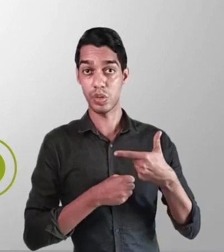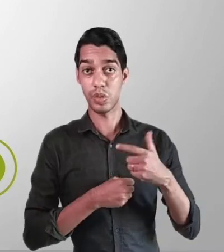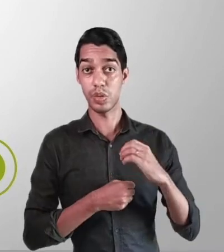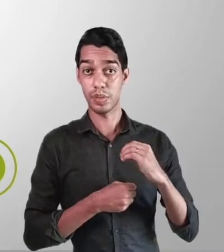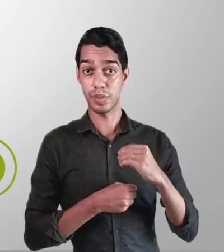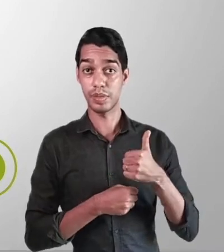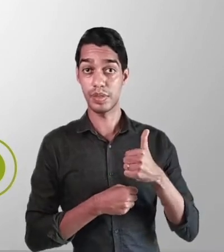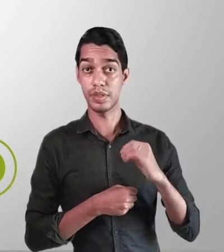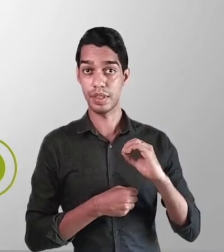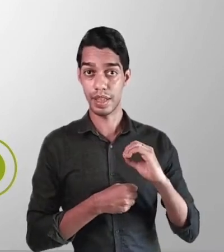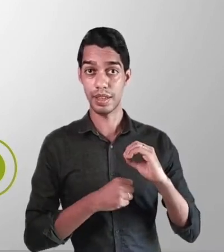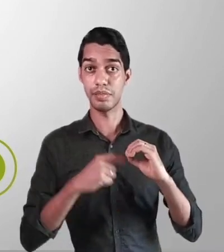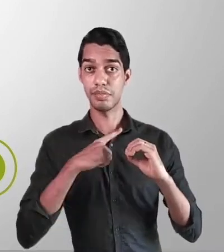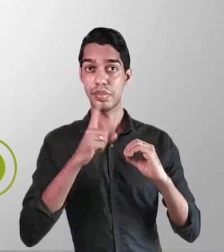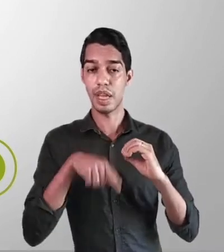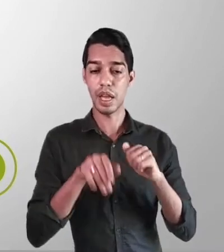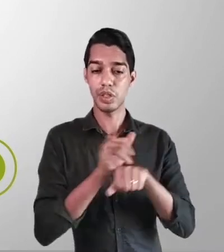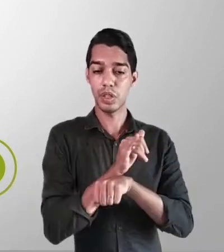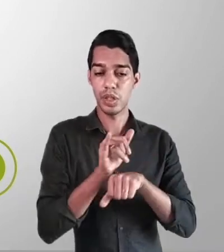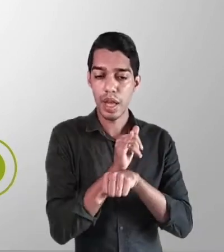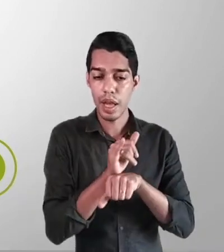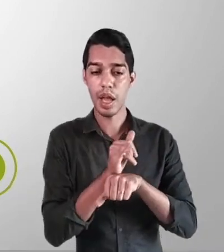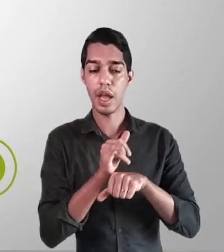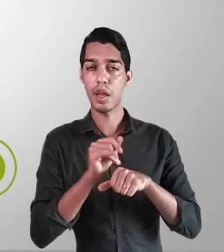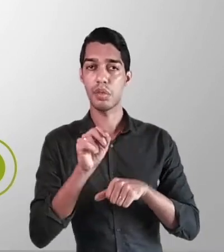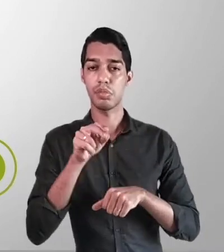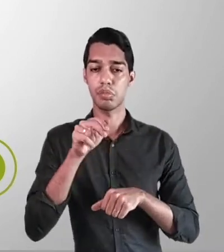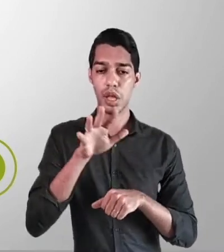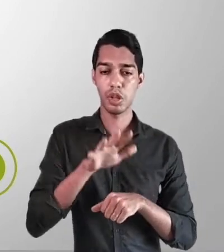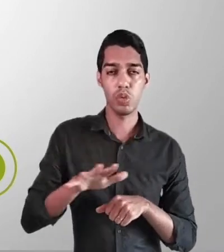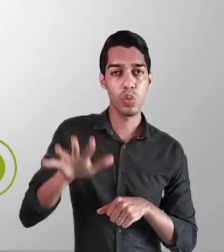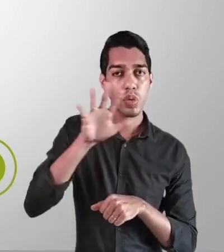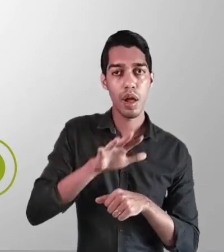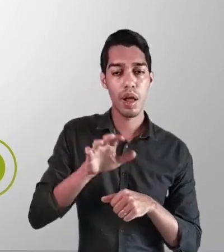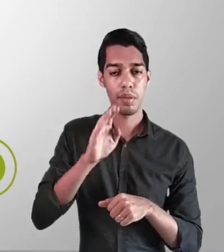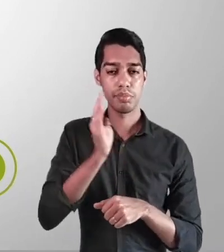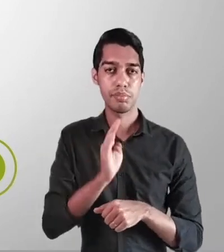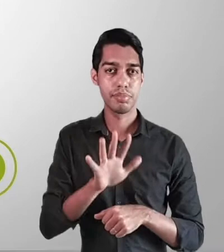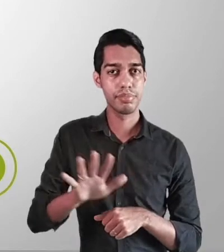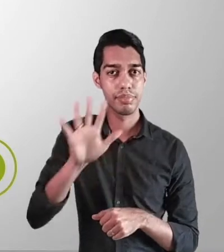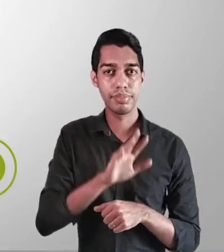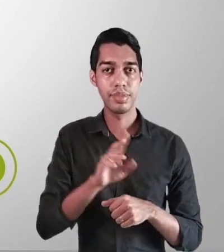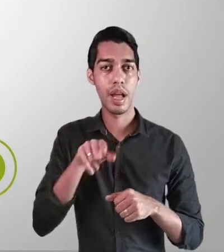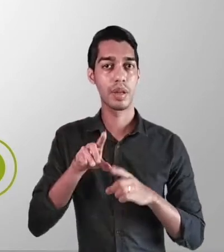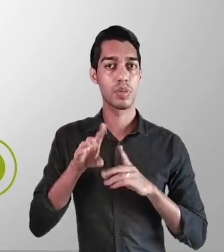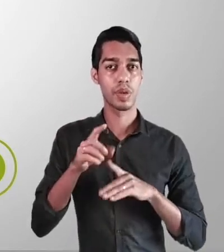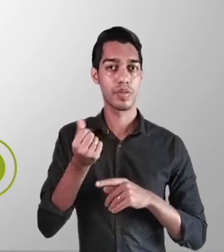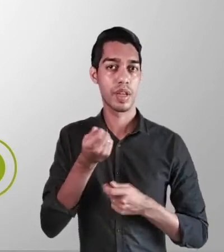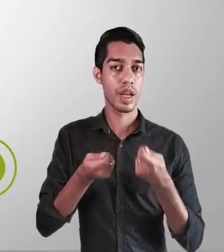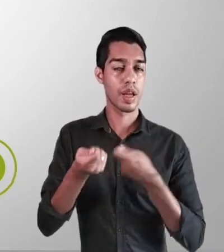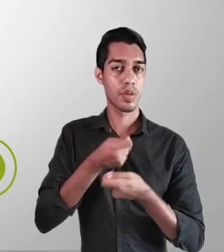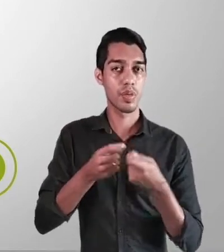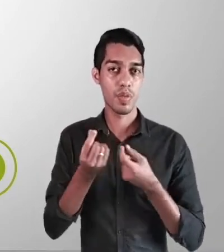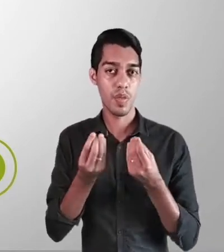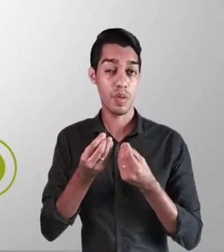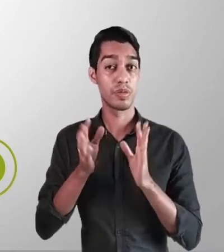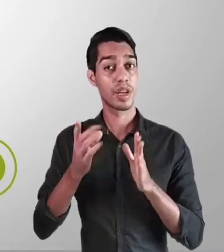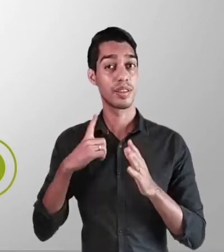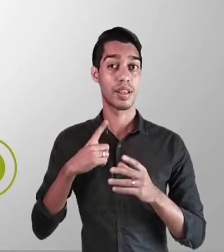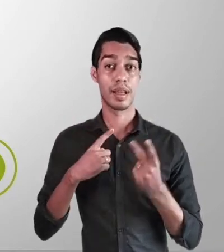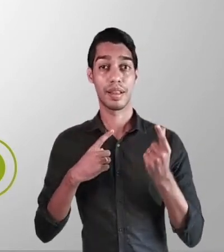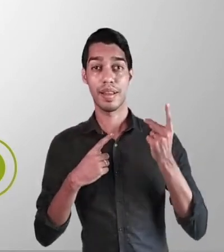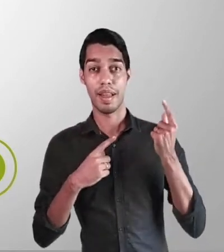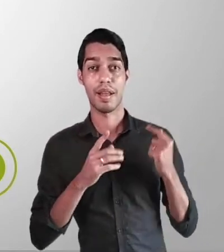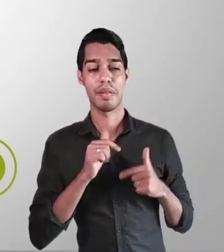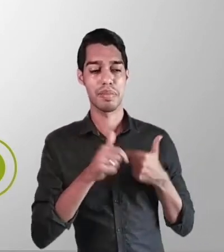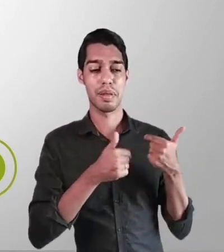alguns princípios da Estratégia Nacional de Educação Financeira. Então, é uma coisa que já vem aí de algum tempo sendo trabalhado. E hoje a